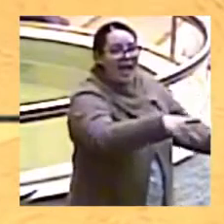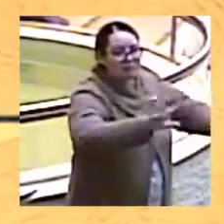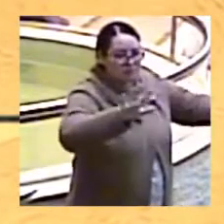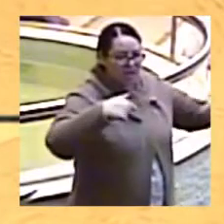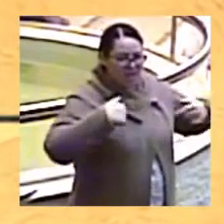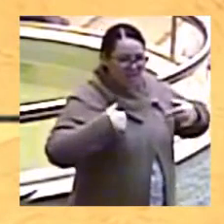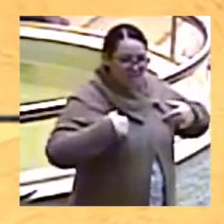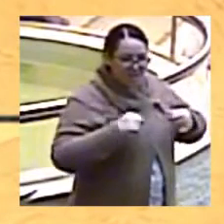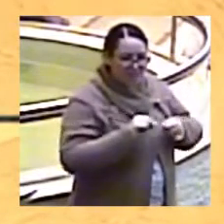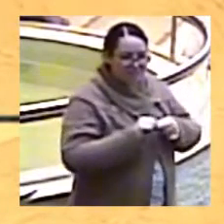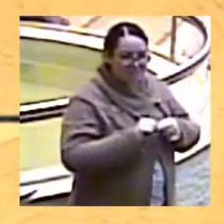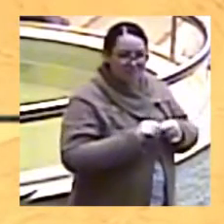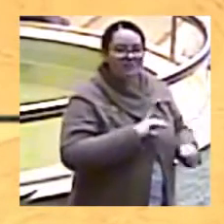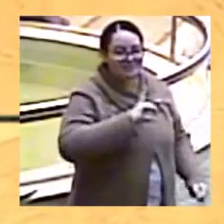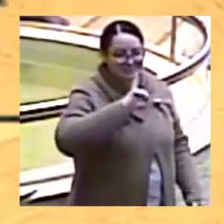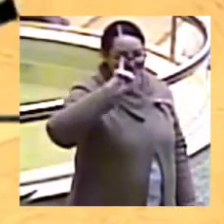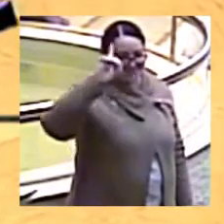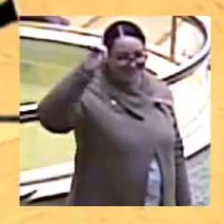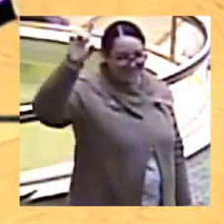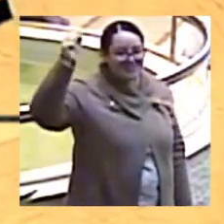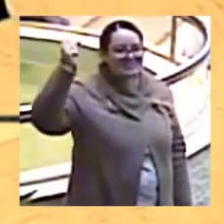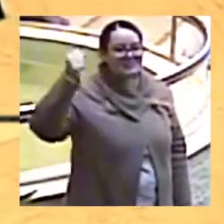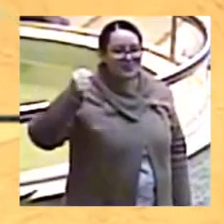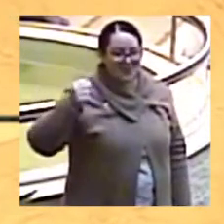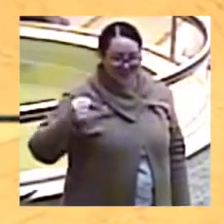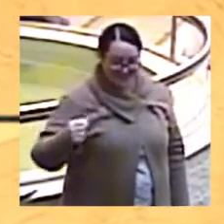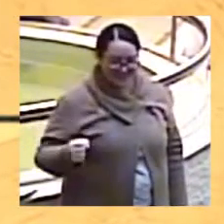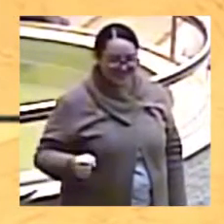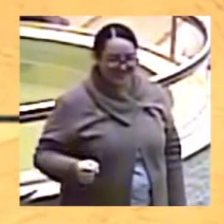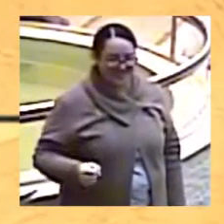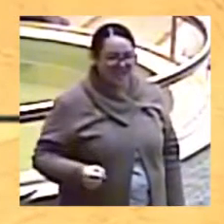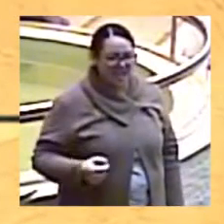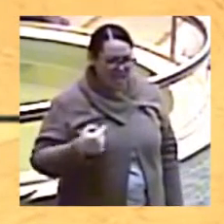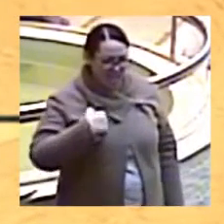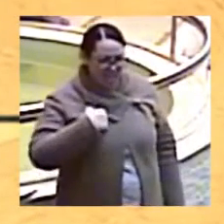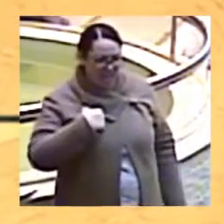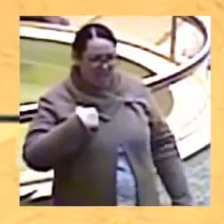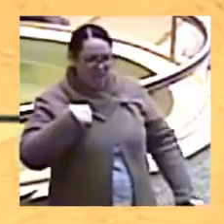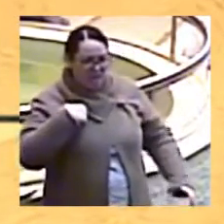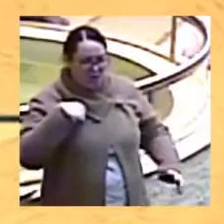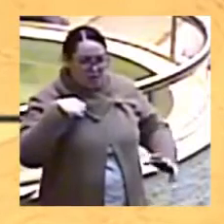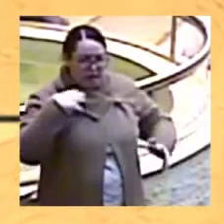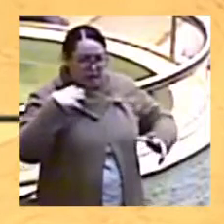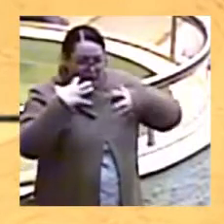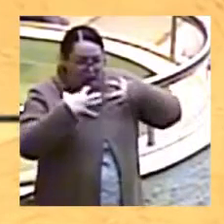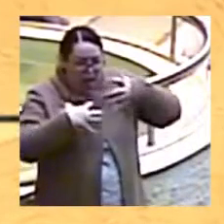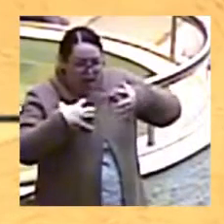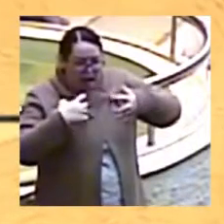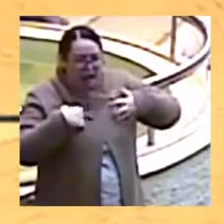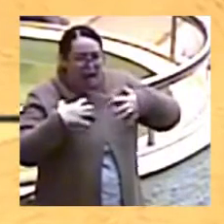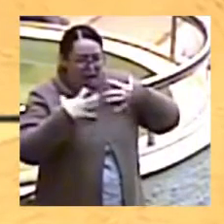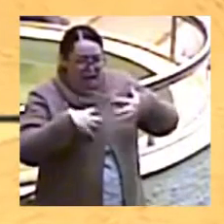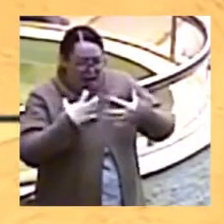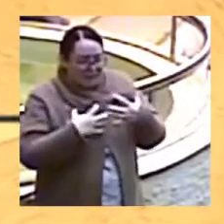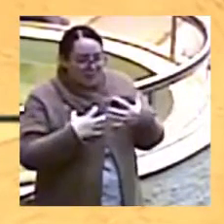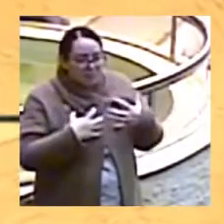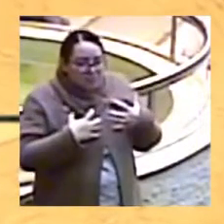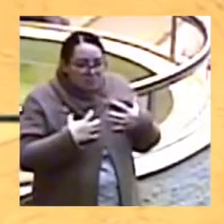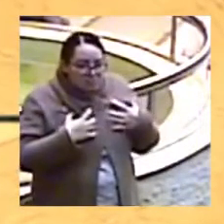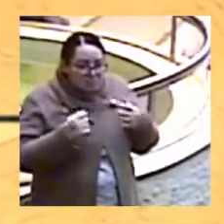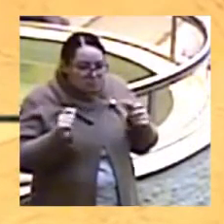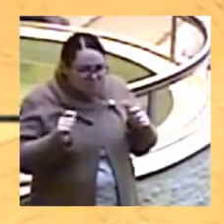se preocupem, não se desesperem, e ele responde, no verso 7, porque o Senhor, é justo,